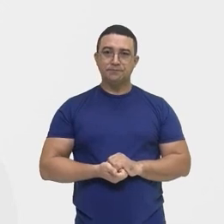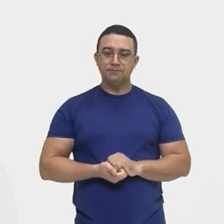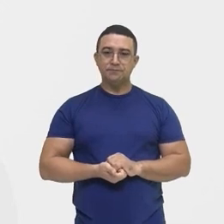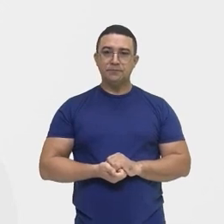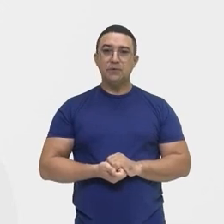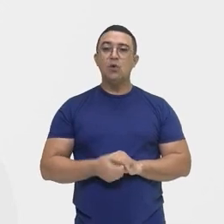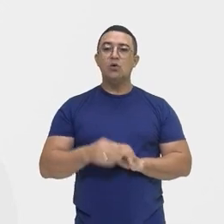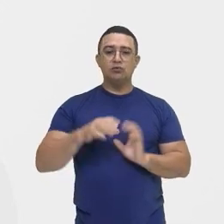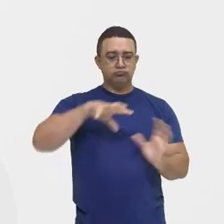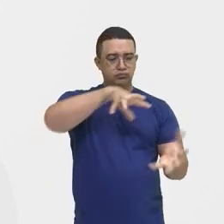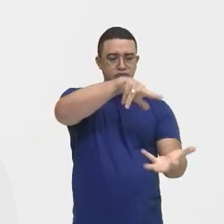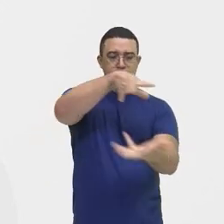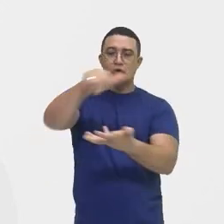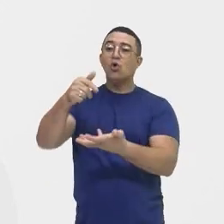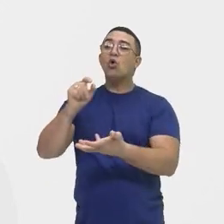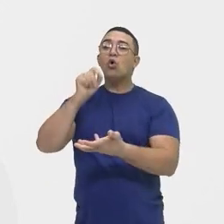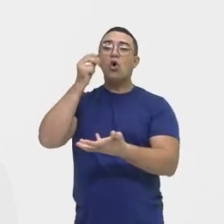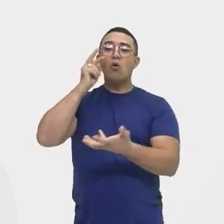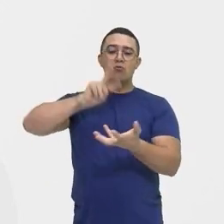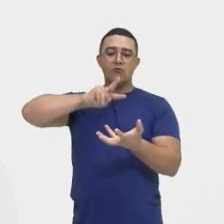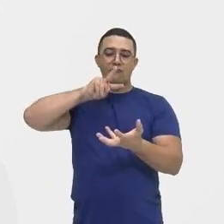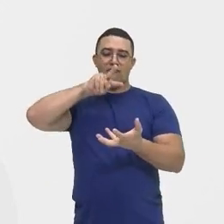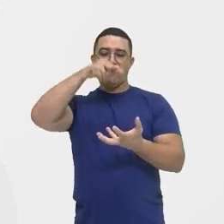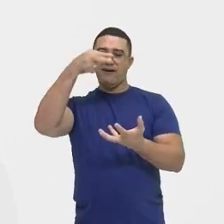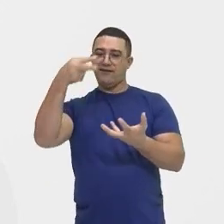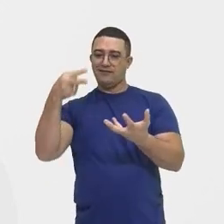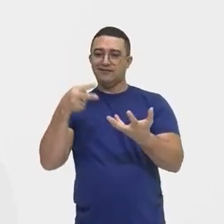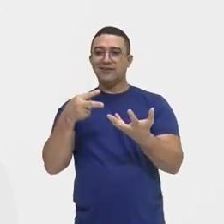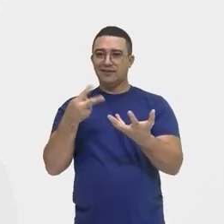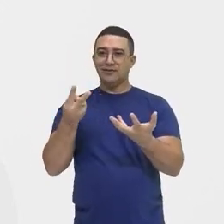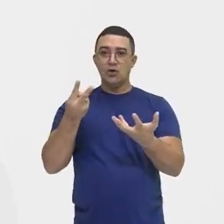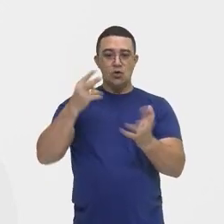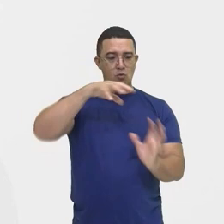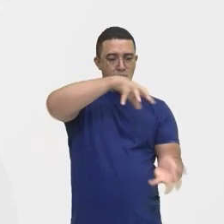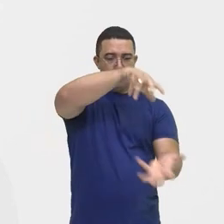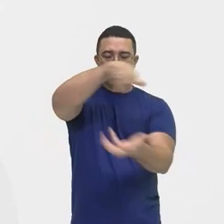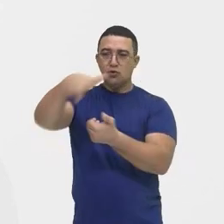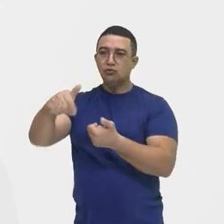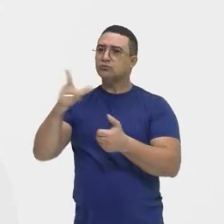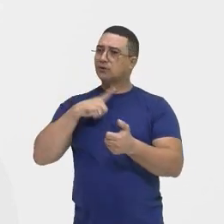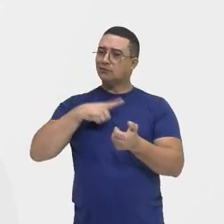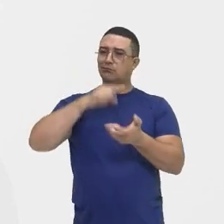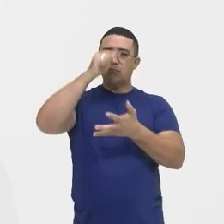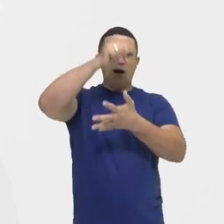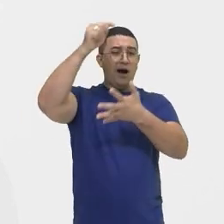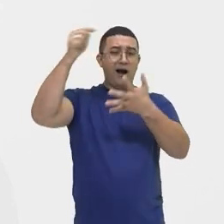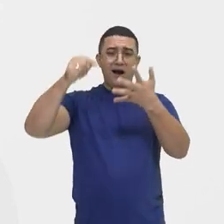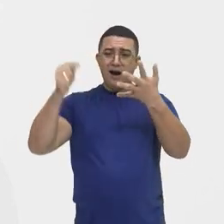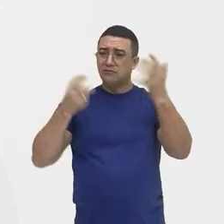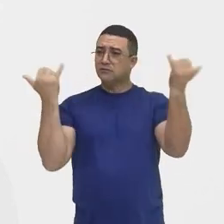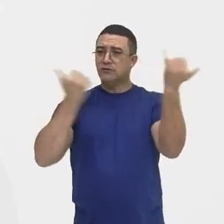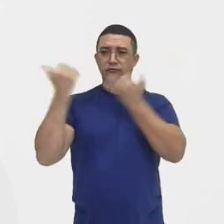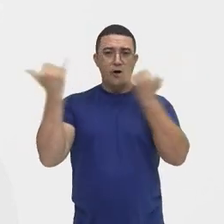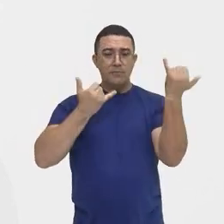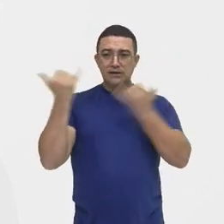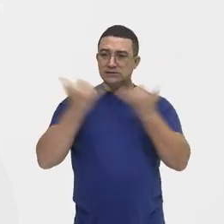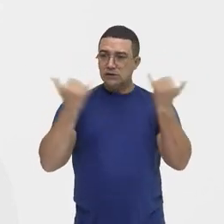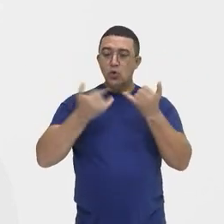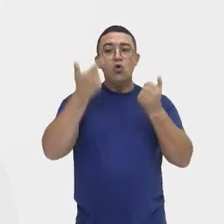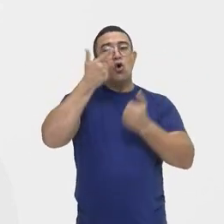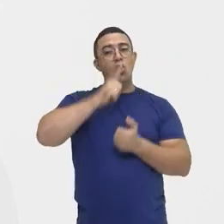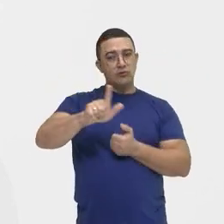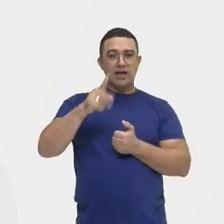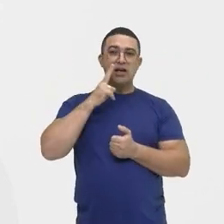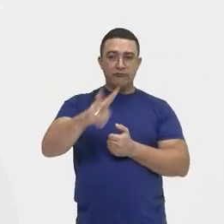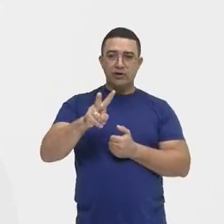nosso planeta, né? A gente tem aí várias informações e a gente já consegue observar em outras dimensões, né?